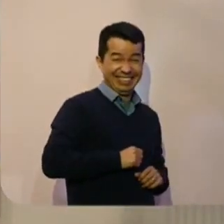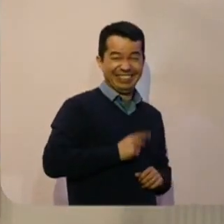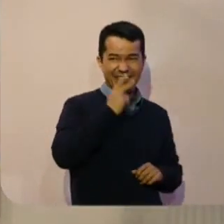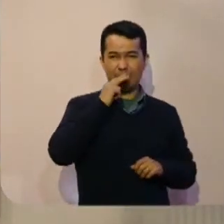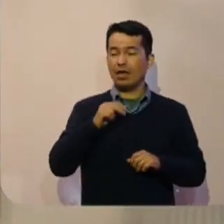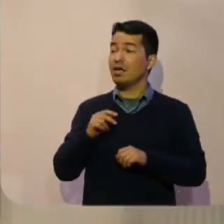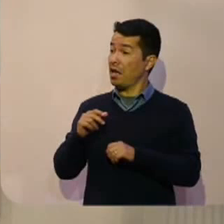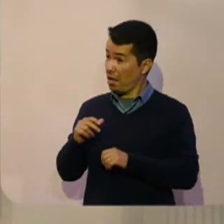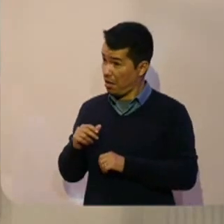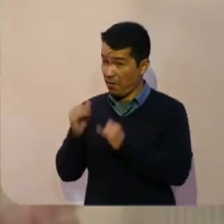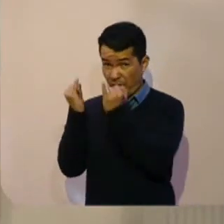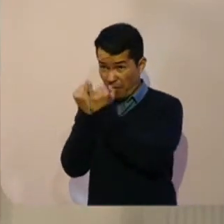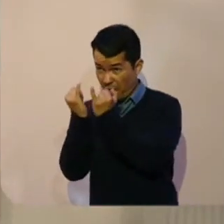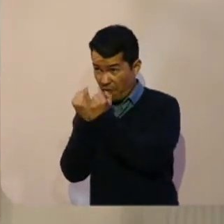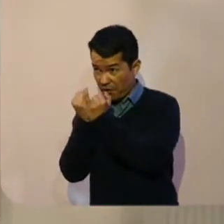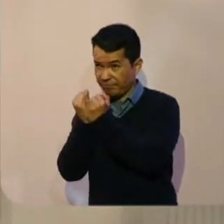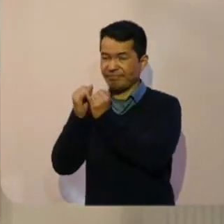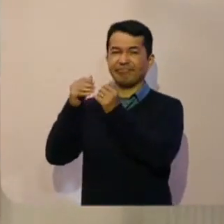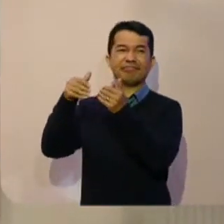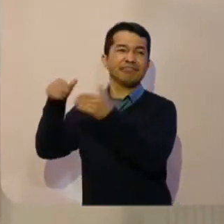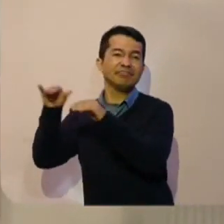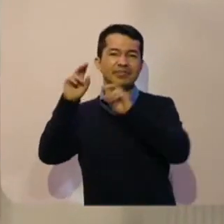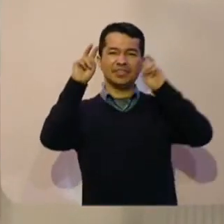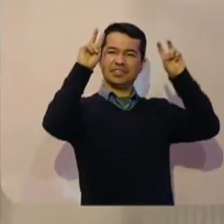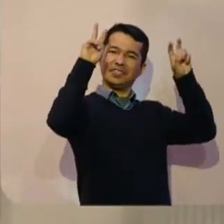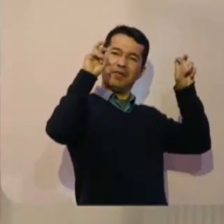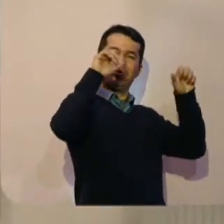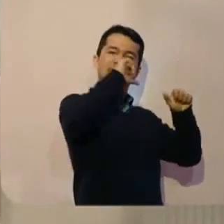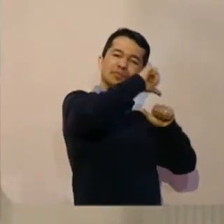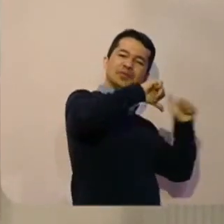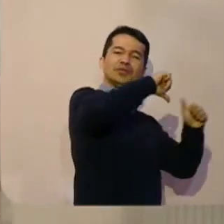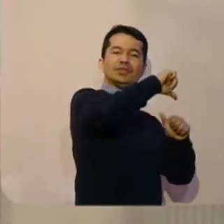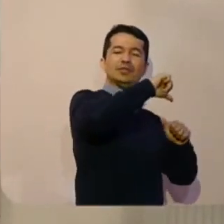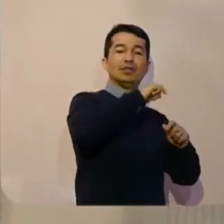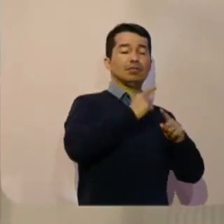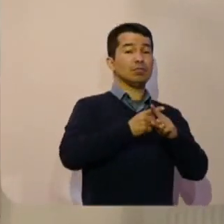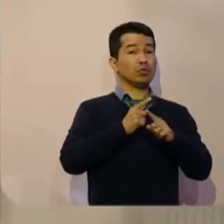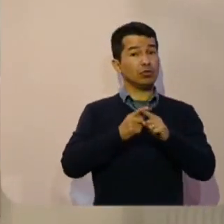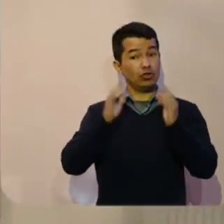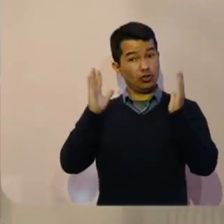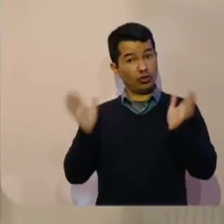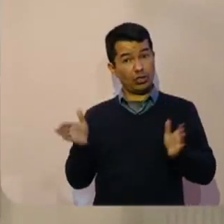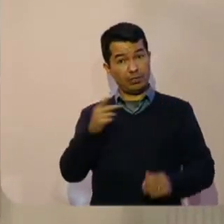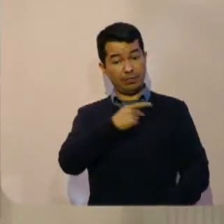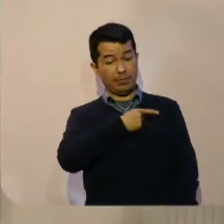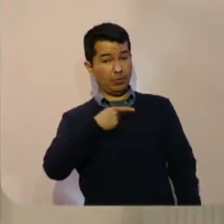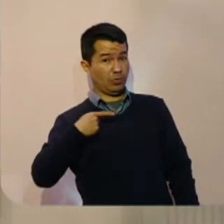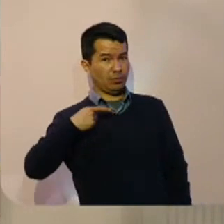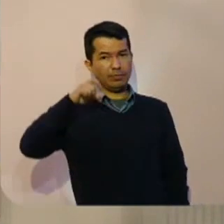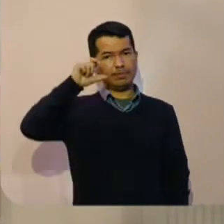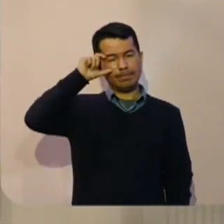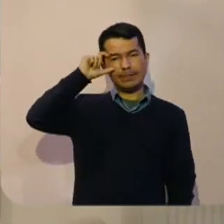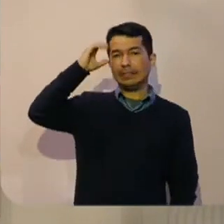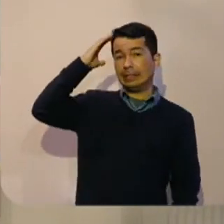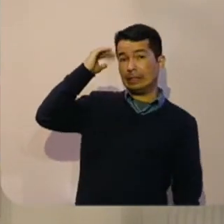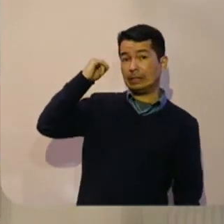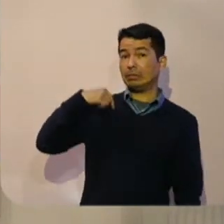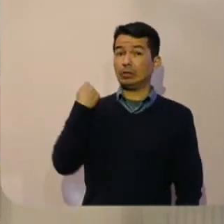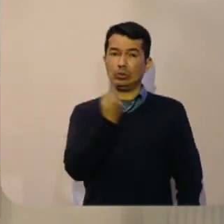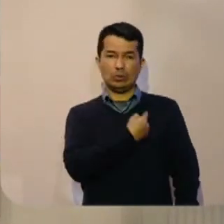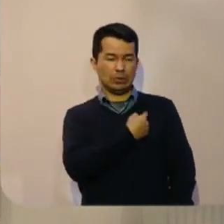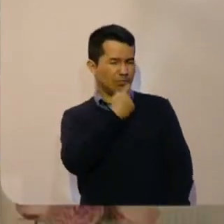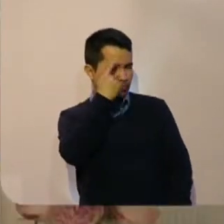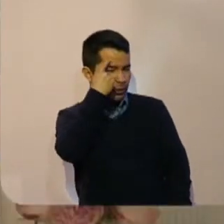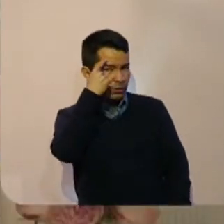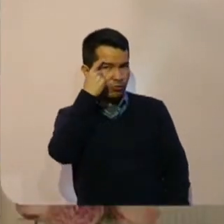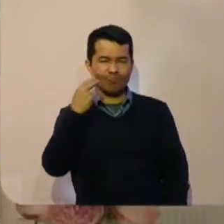aprendido que a gente não pode alimentar a nossa mente com aquilo que perturba a nossa alma, porque senão nós vamos ficar